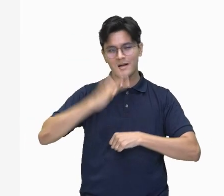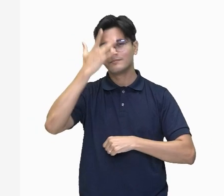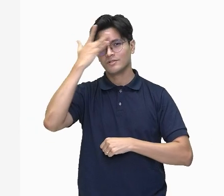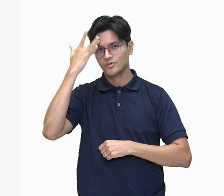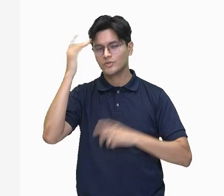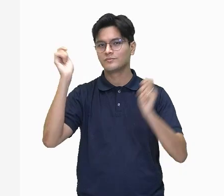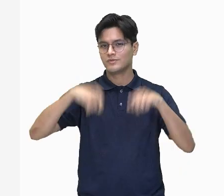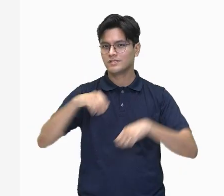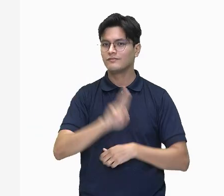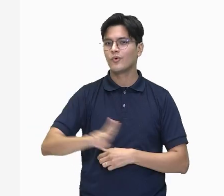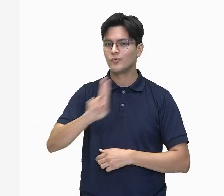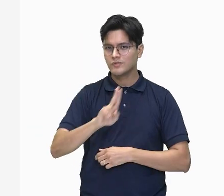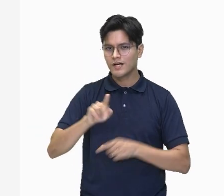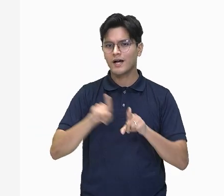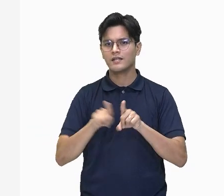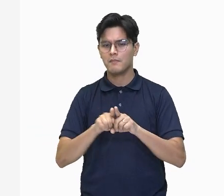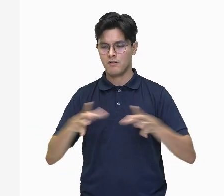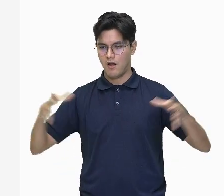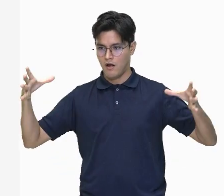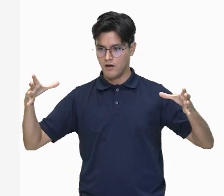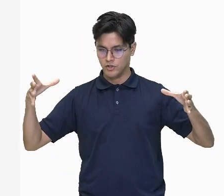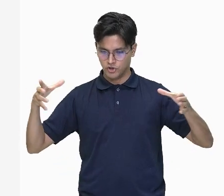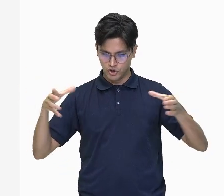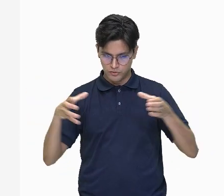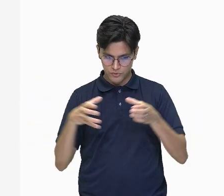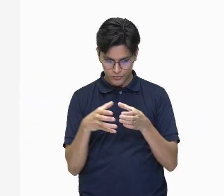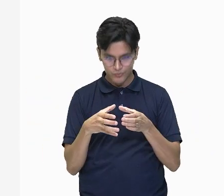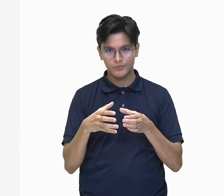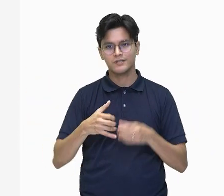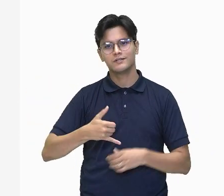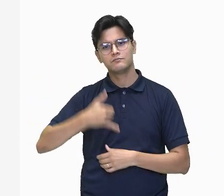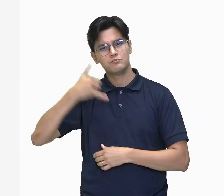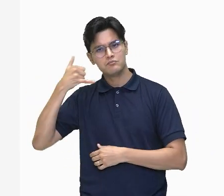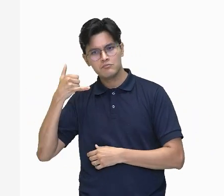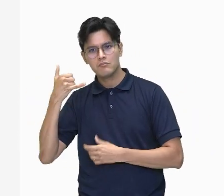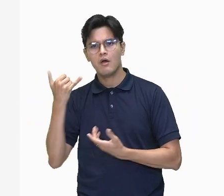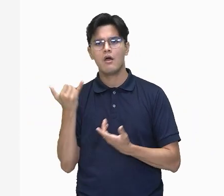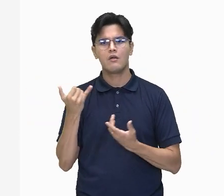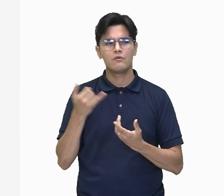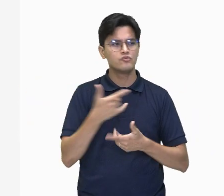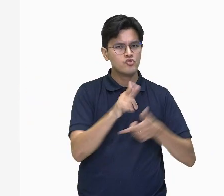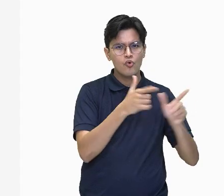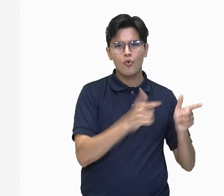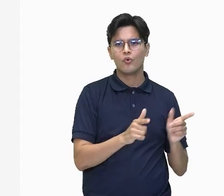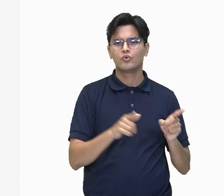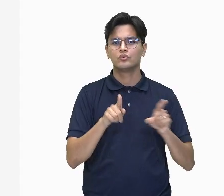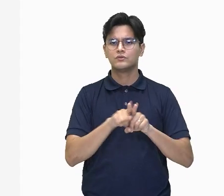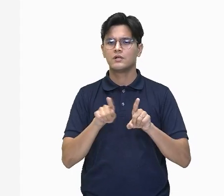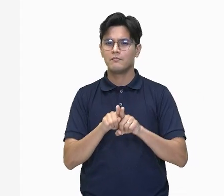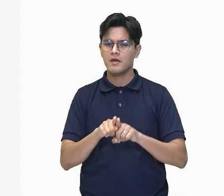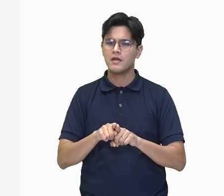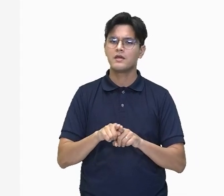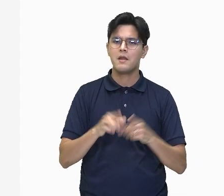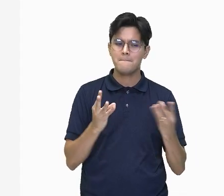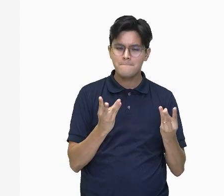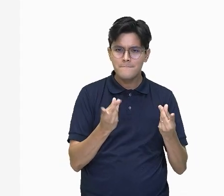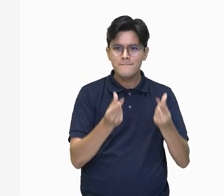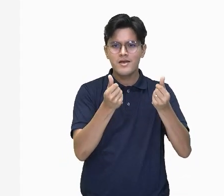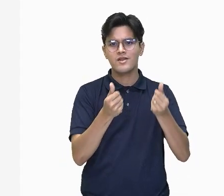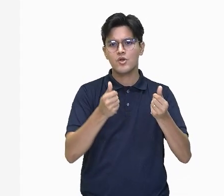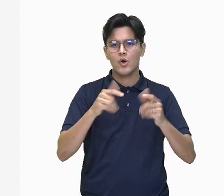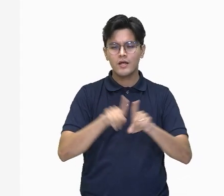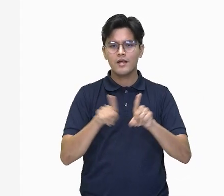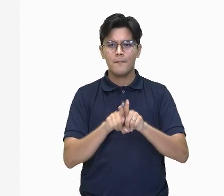lazer, da comunicação ao transporte, cada nova invenção substituiu ou aprimorou o anterior, acompanhando a necessidade e o